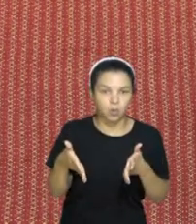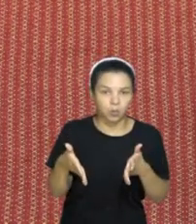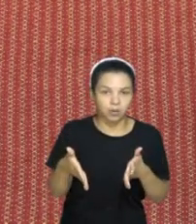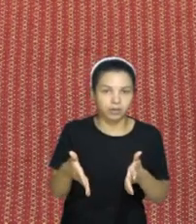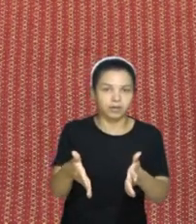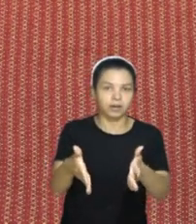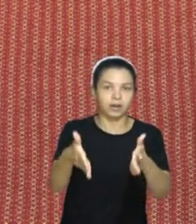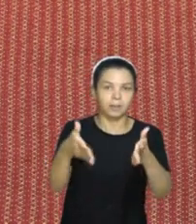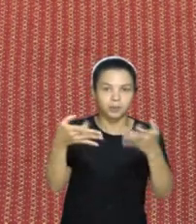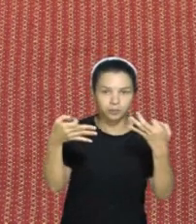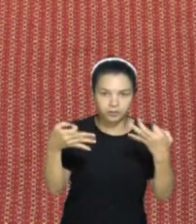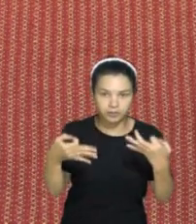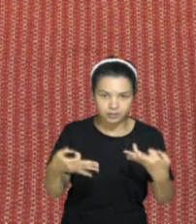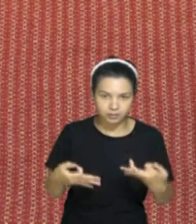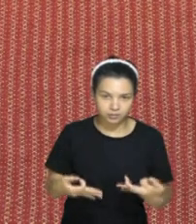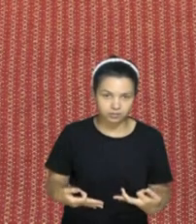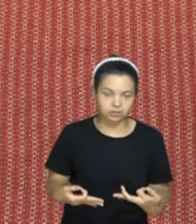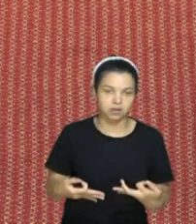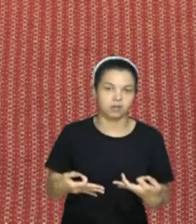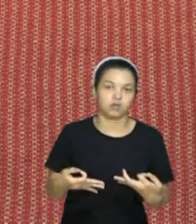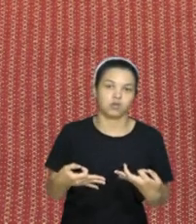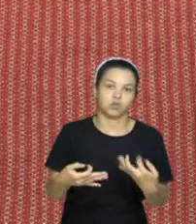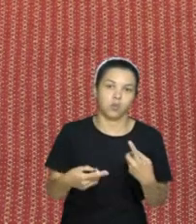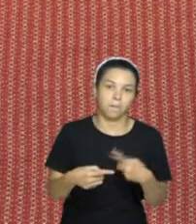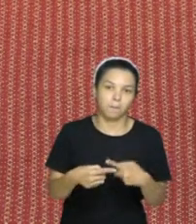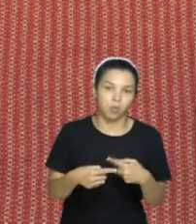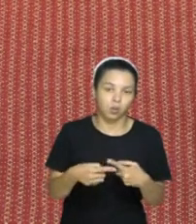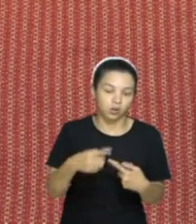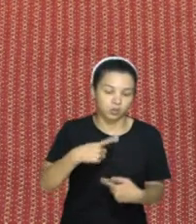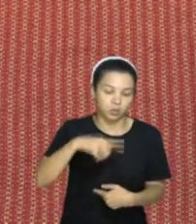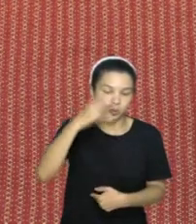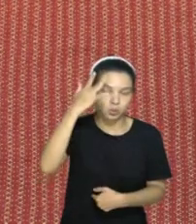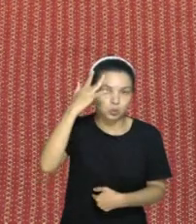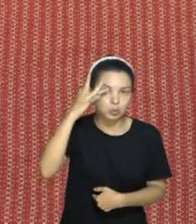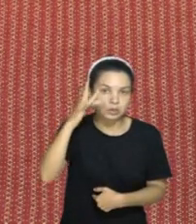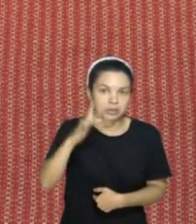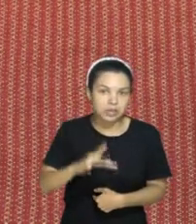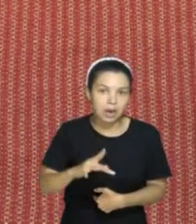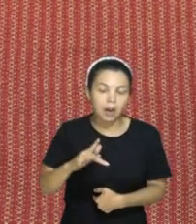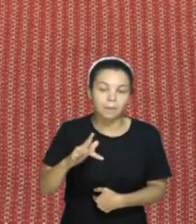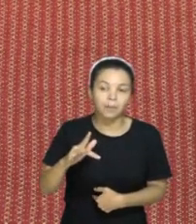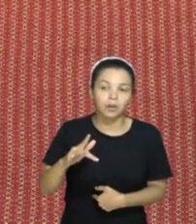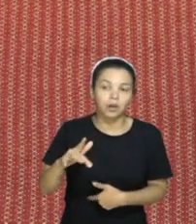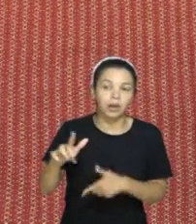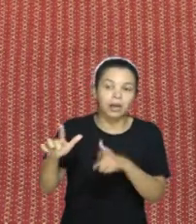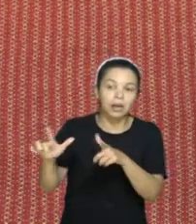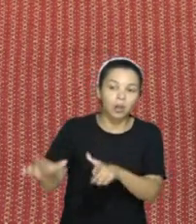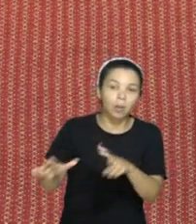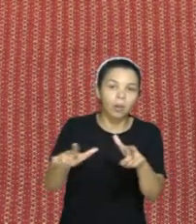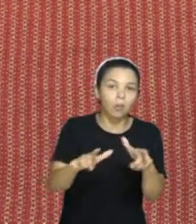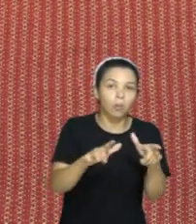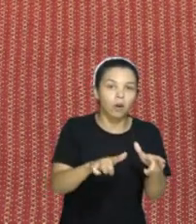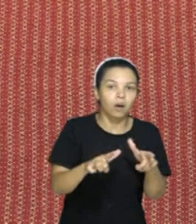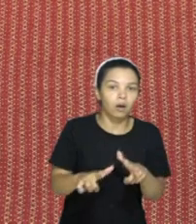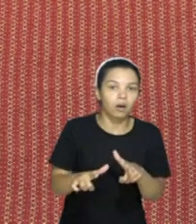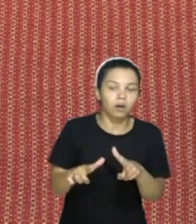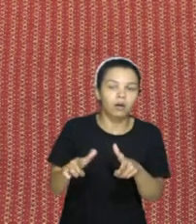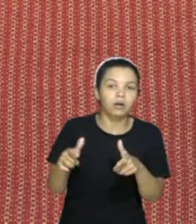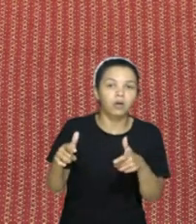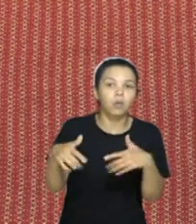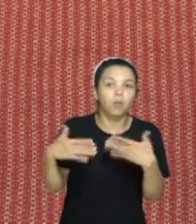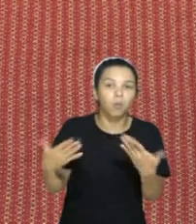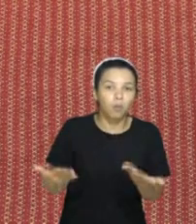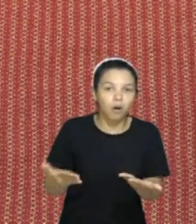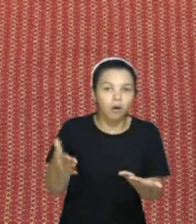feito até porque nós não sabemos no meio deste cenário quem é quem onde que está e nós precisamos colocar a casa em dia